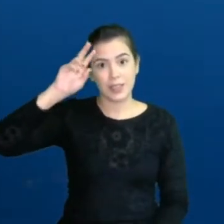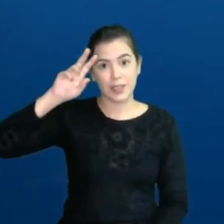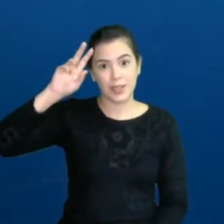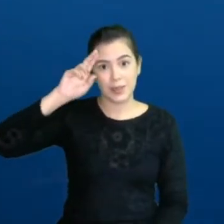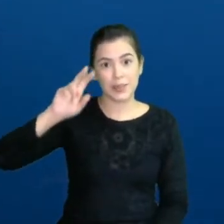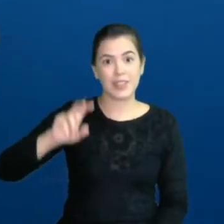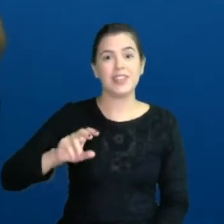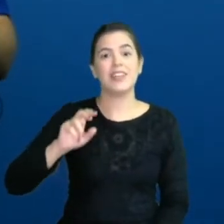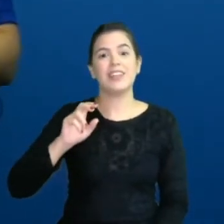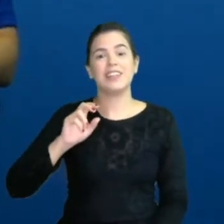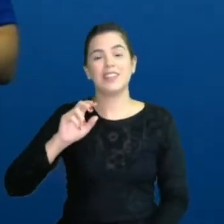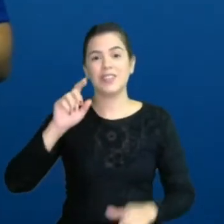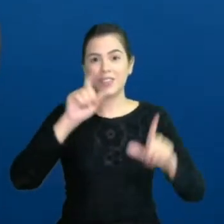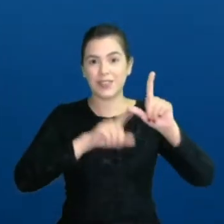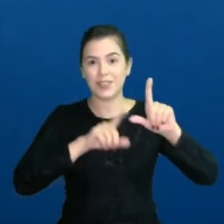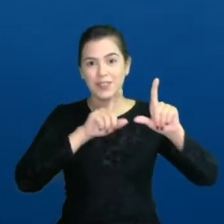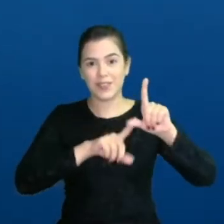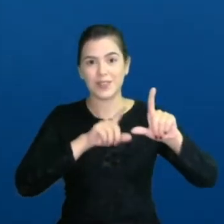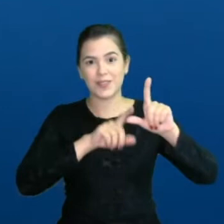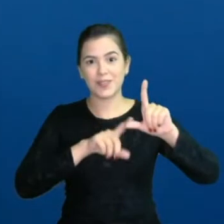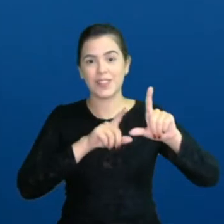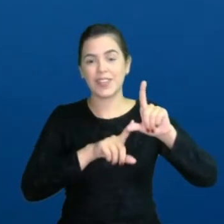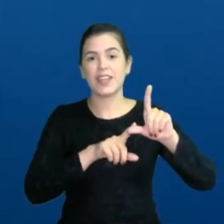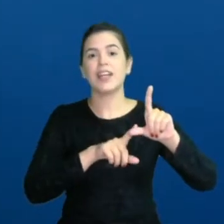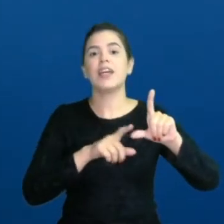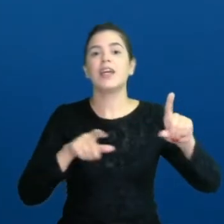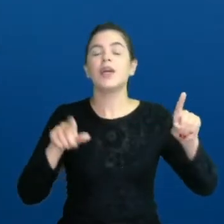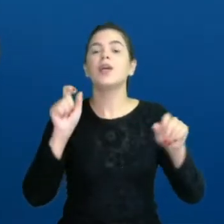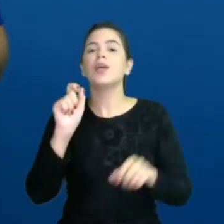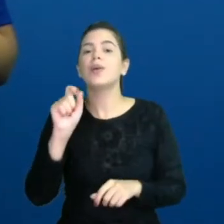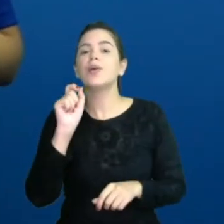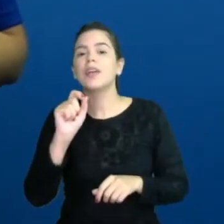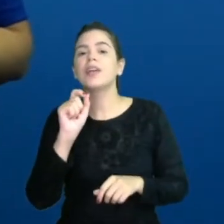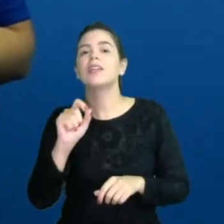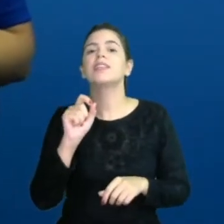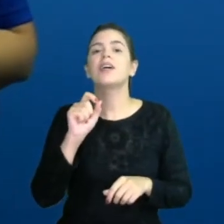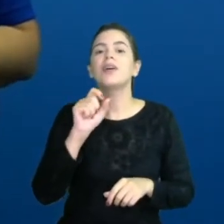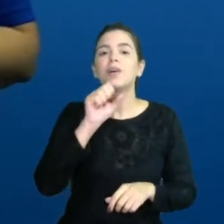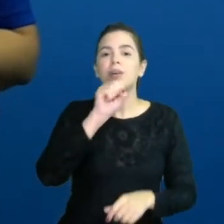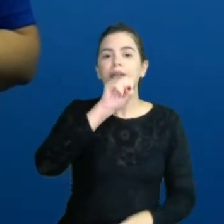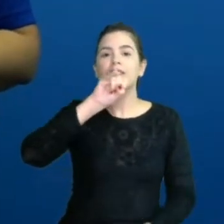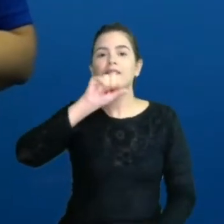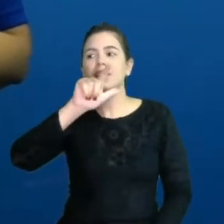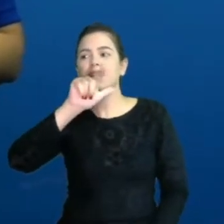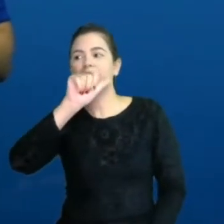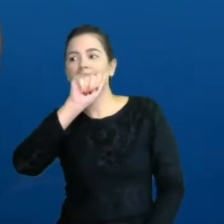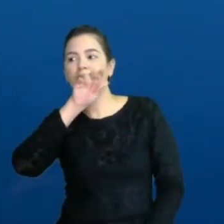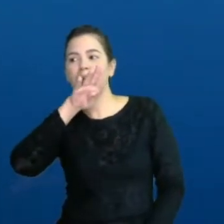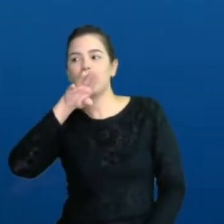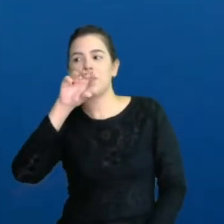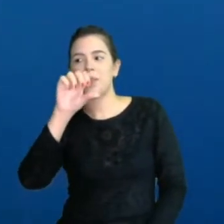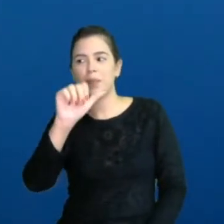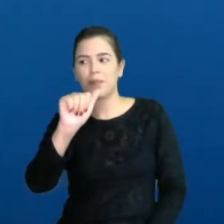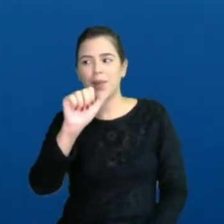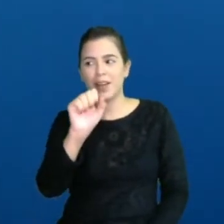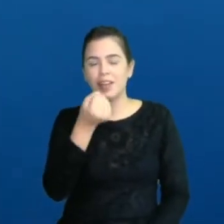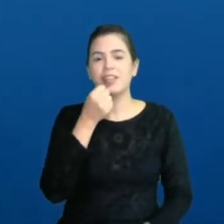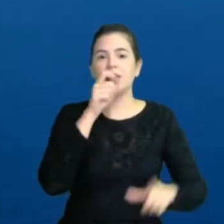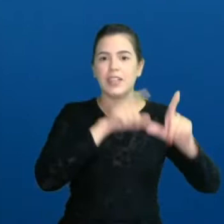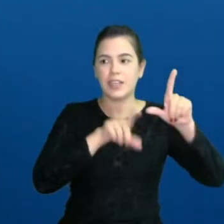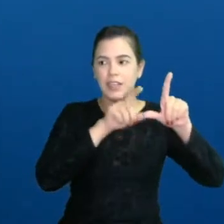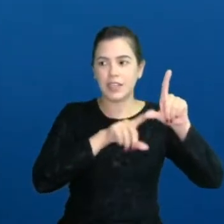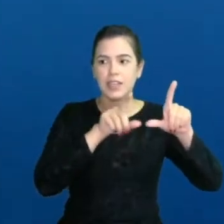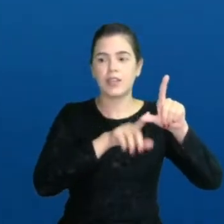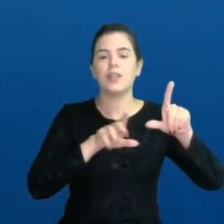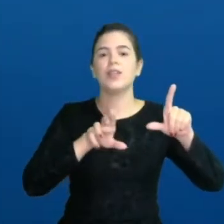que são letras e o que são sílabas. O que são letras? Letras são as unidades gráficas,